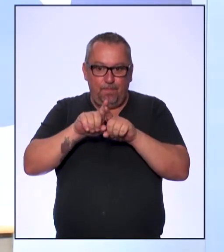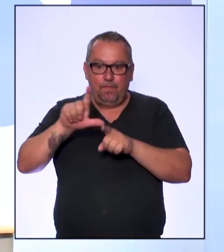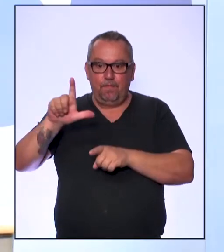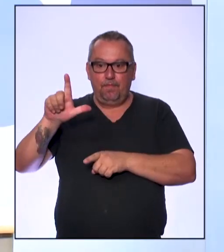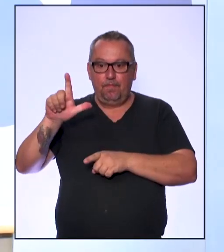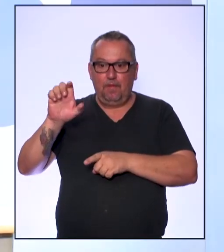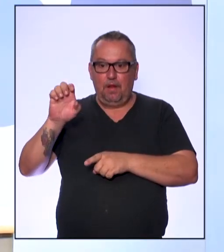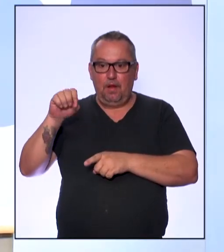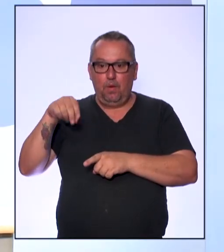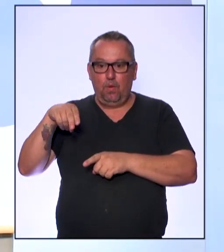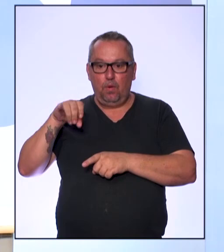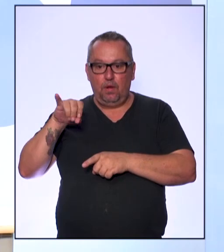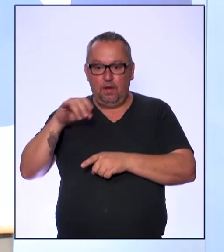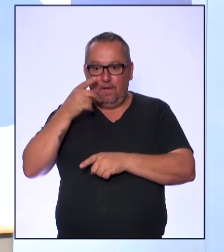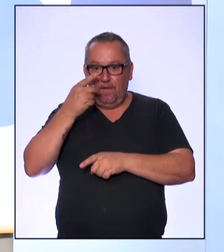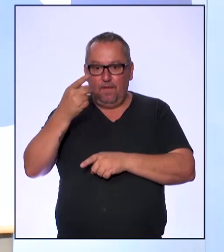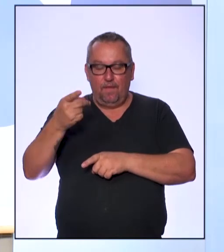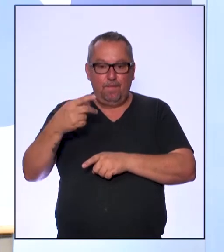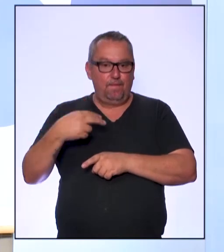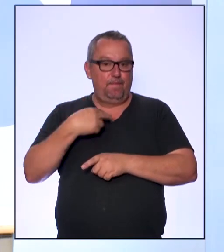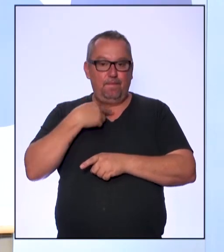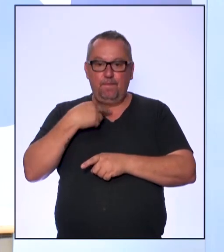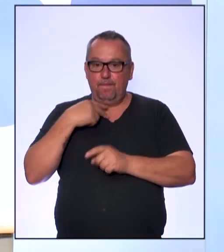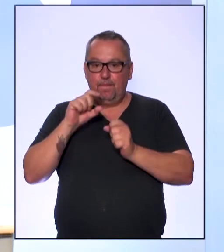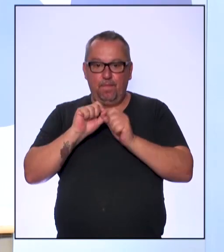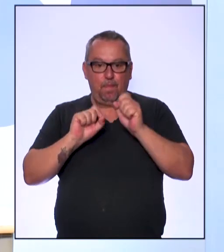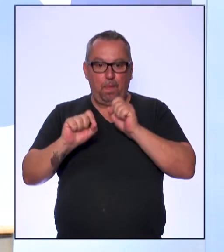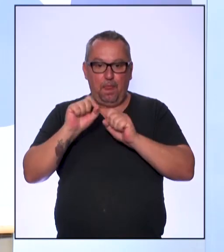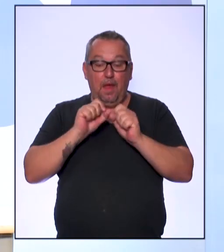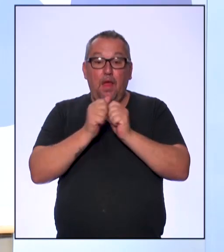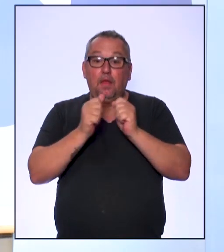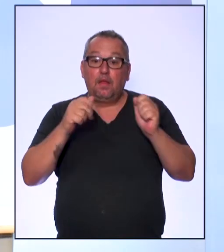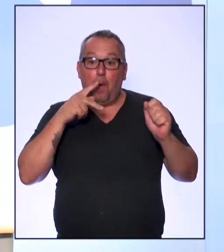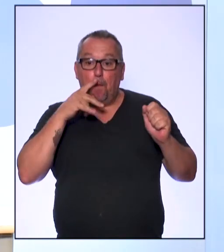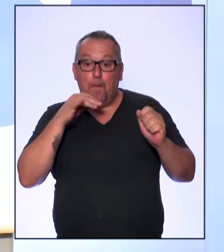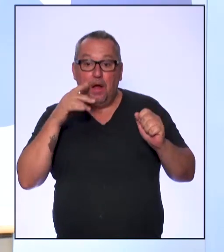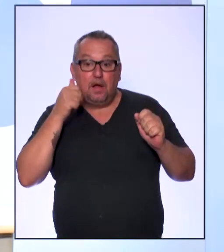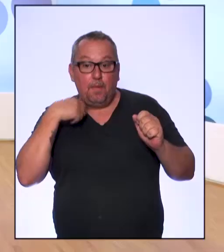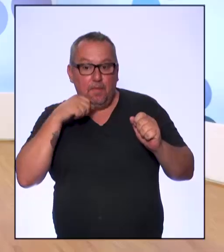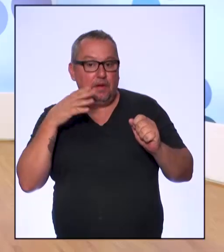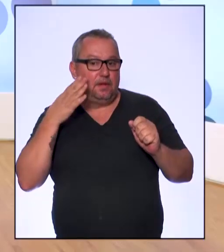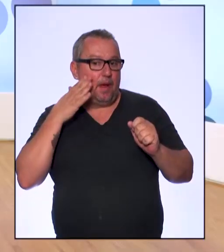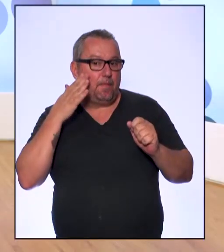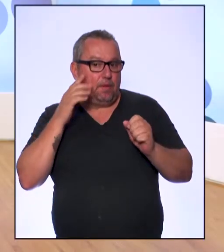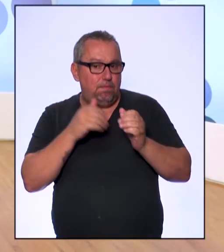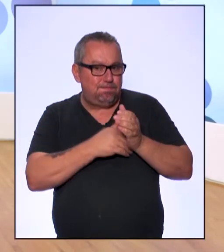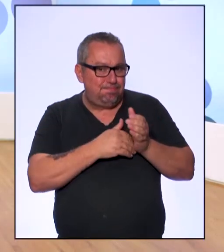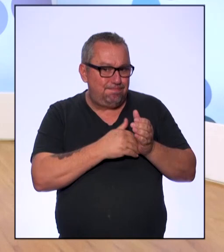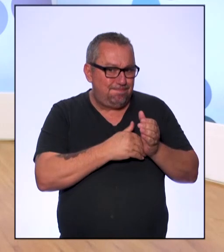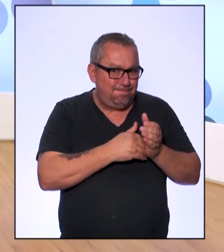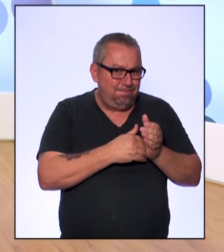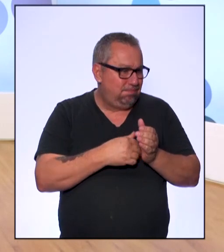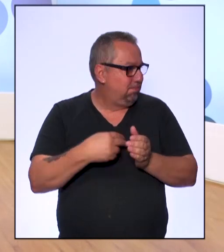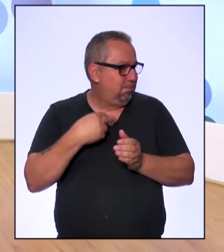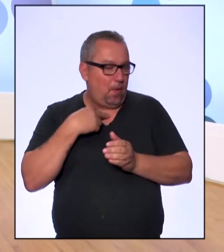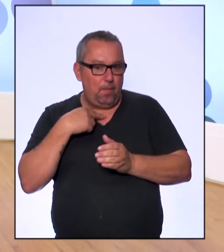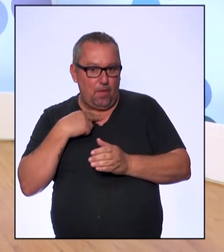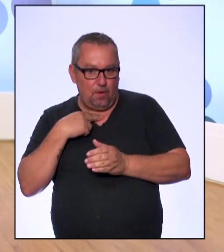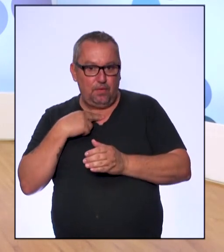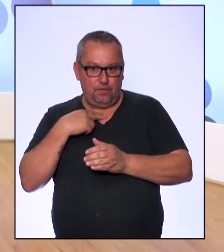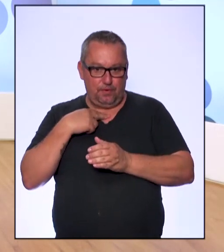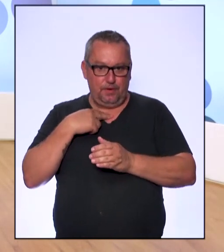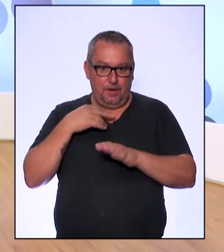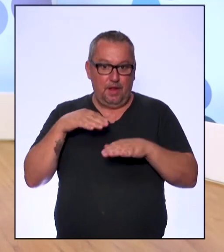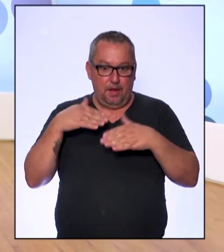professora, ele disse aqui que não pode ser feita sem os pais saberem. Sim, que é o ponto de vista da autora.